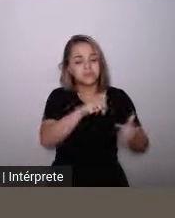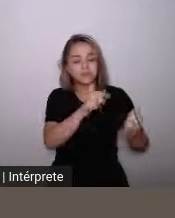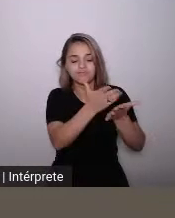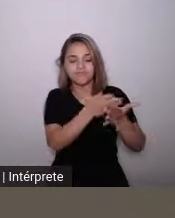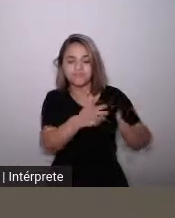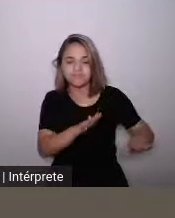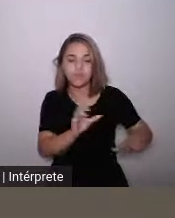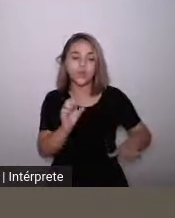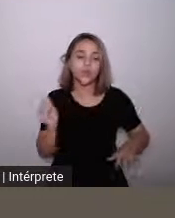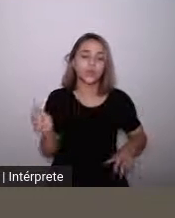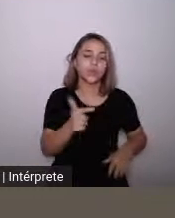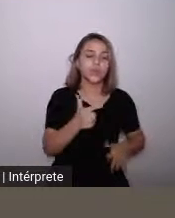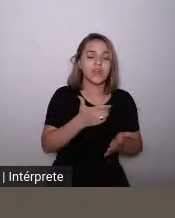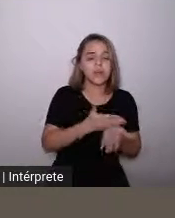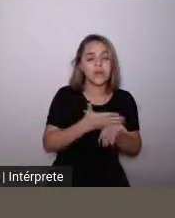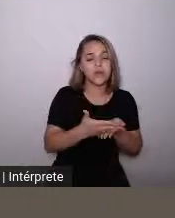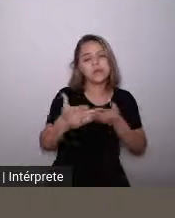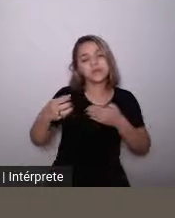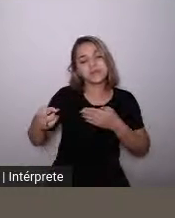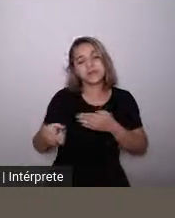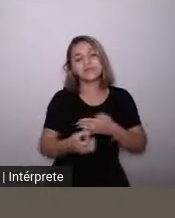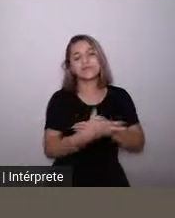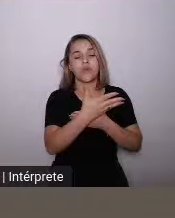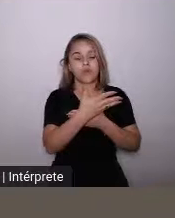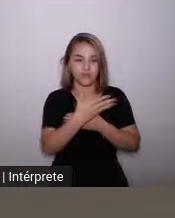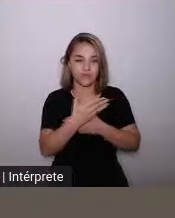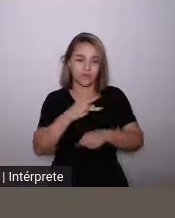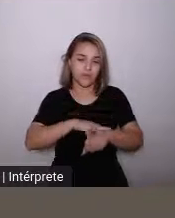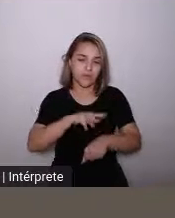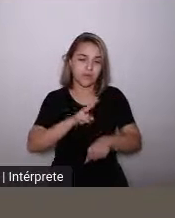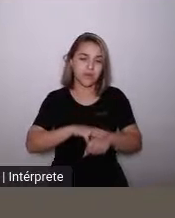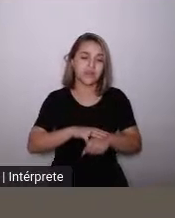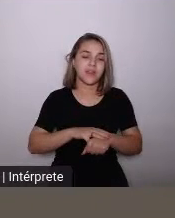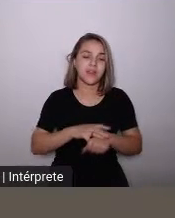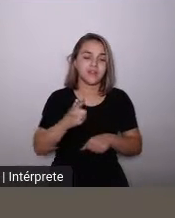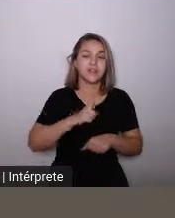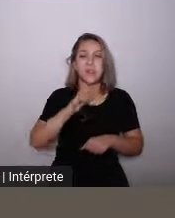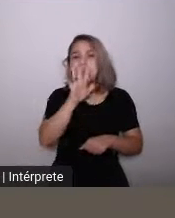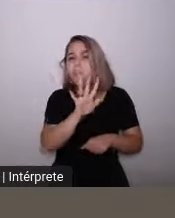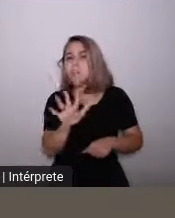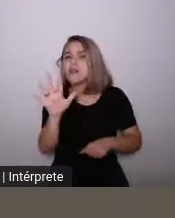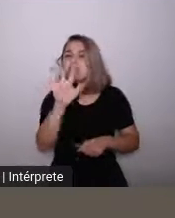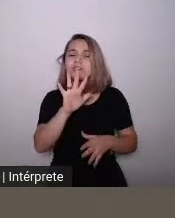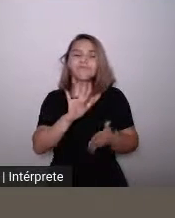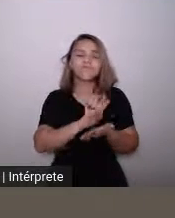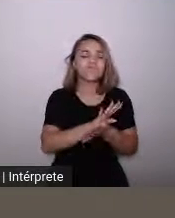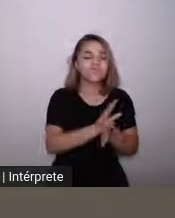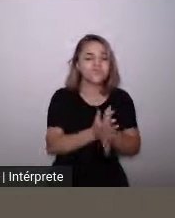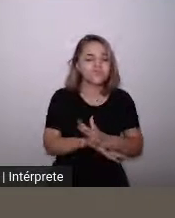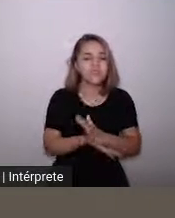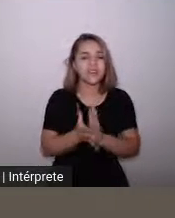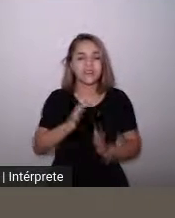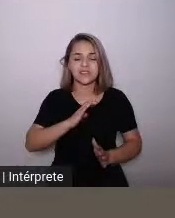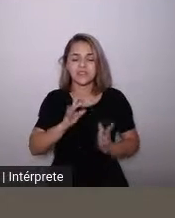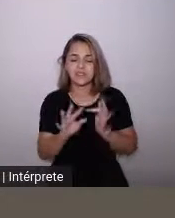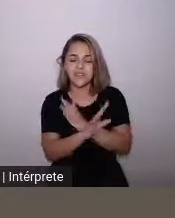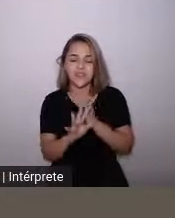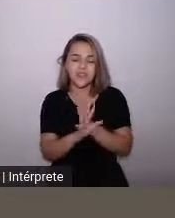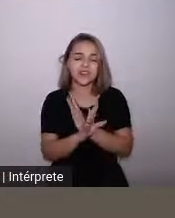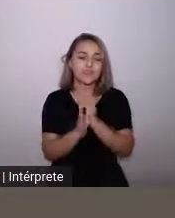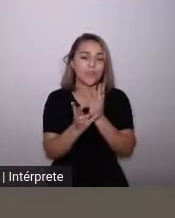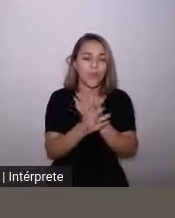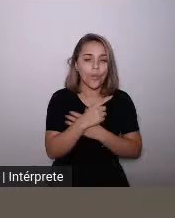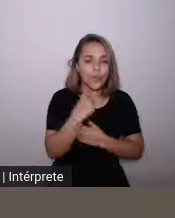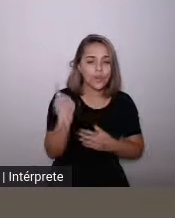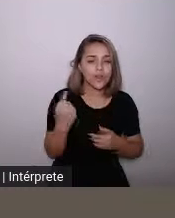nova era, pelo fascínio pela lentidão que advém das paisagens devastadas, das cidades mortas, das pequenas cidades, mesmo